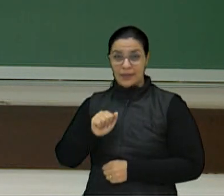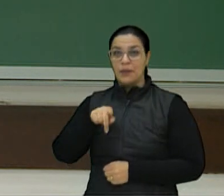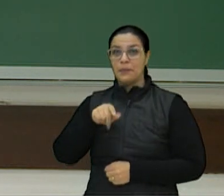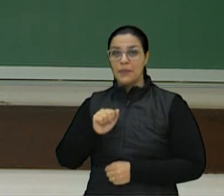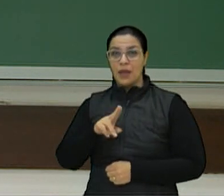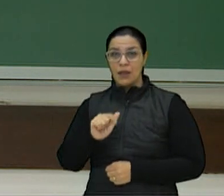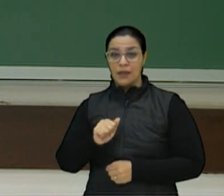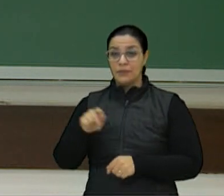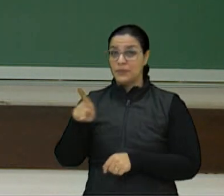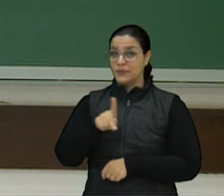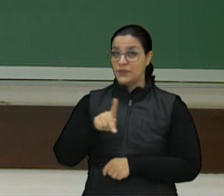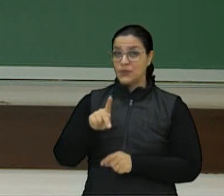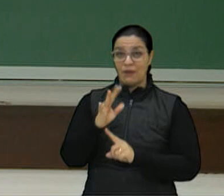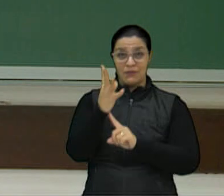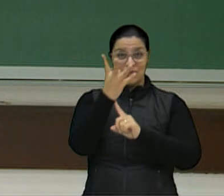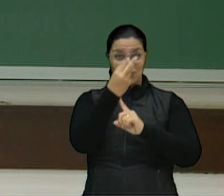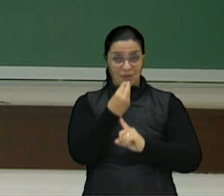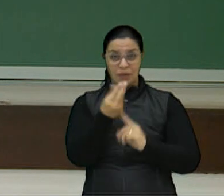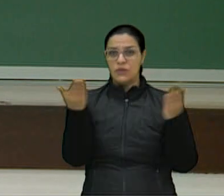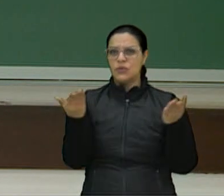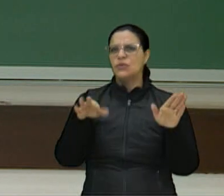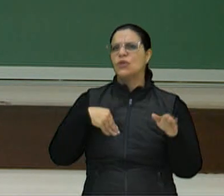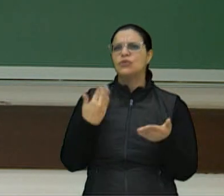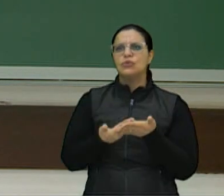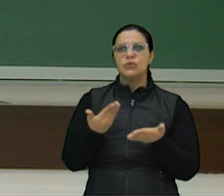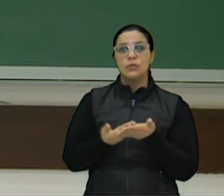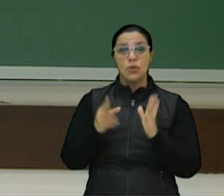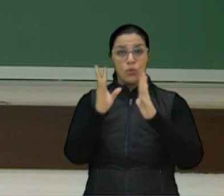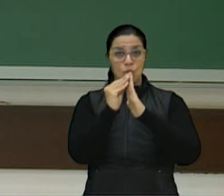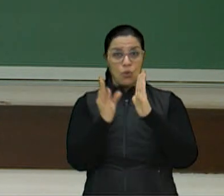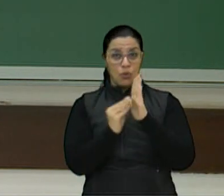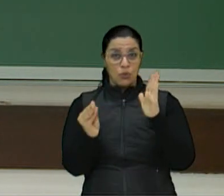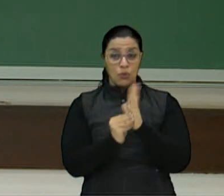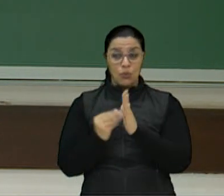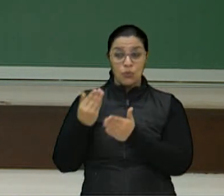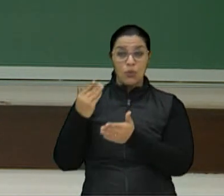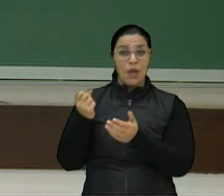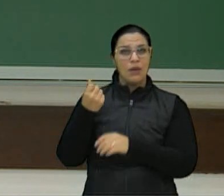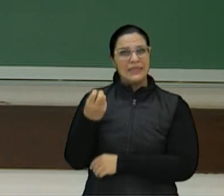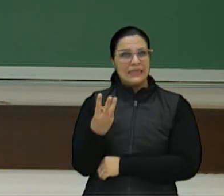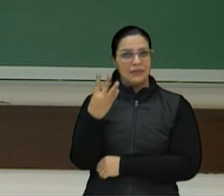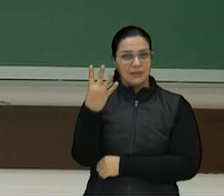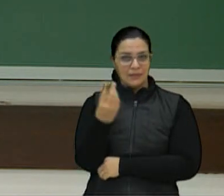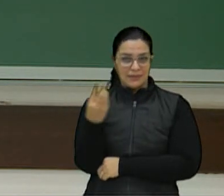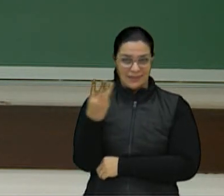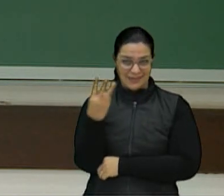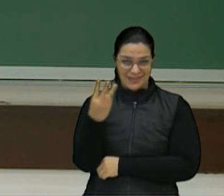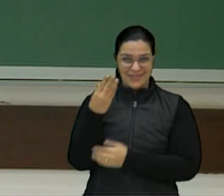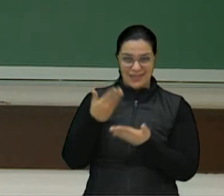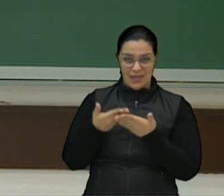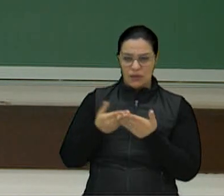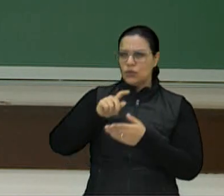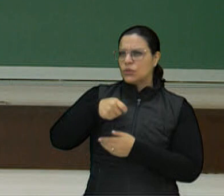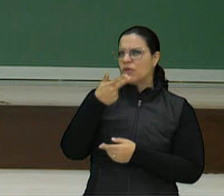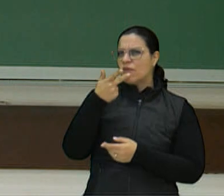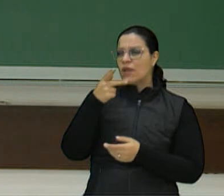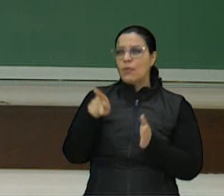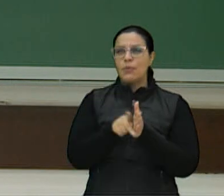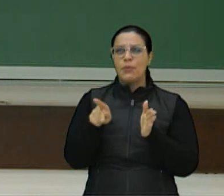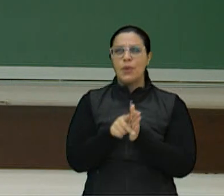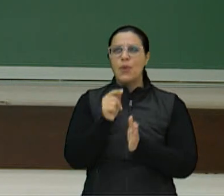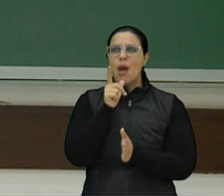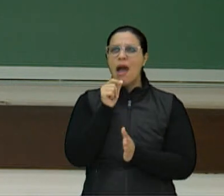Teixeira, sou professora de arte e hoje nós estudaremos o conteúdo da nossa aula de número 33, que é sobre